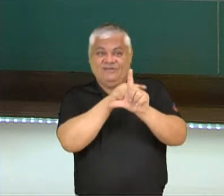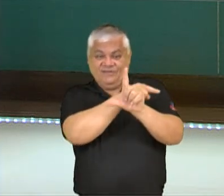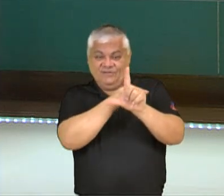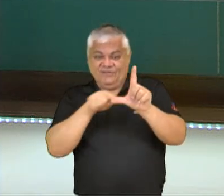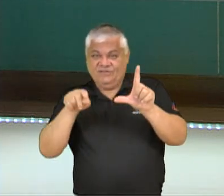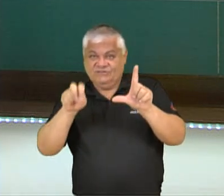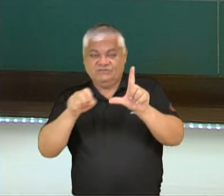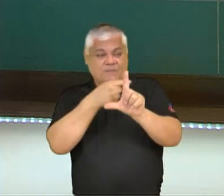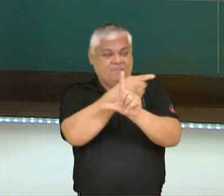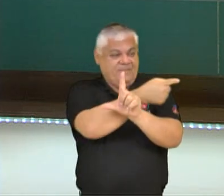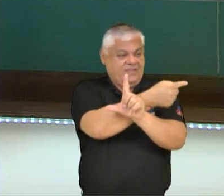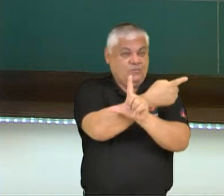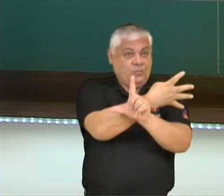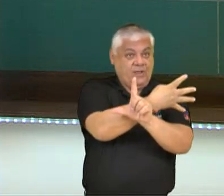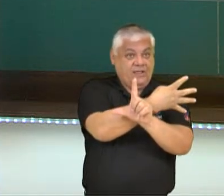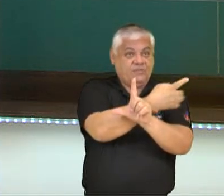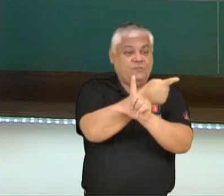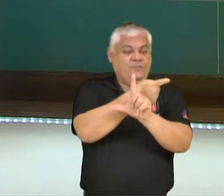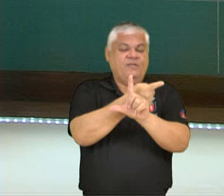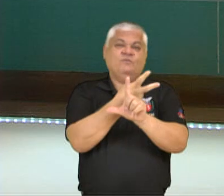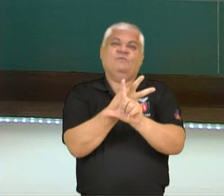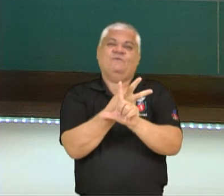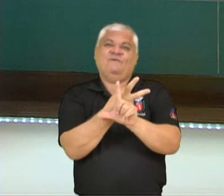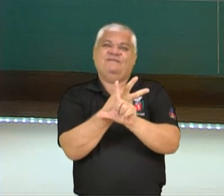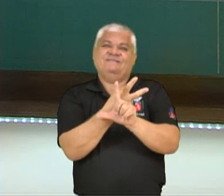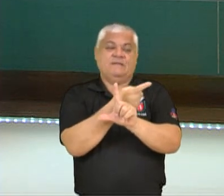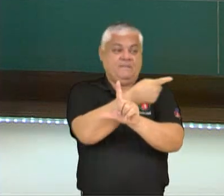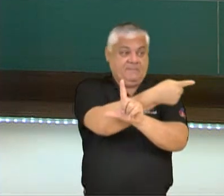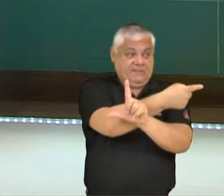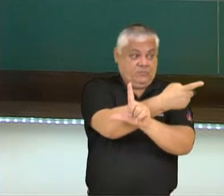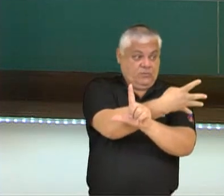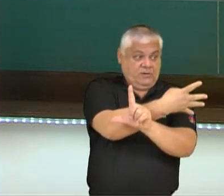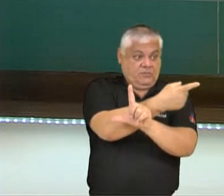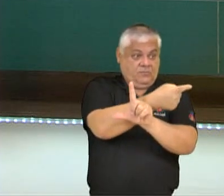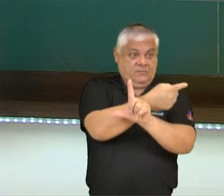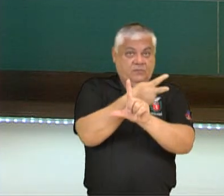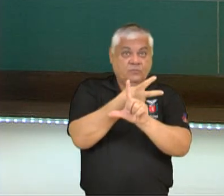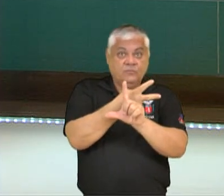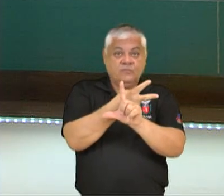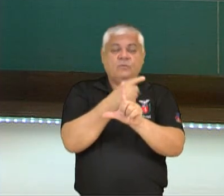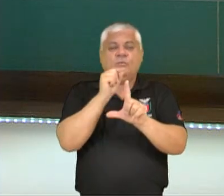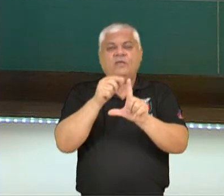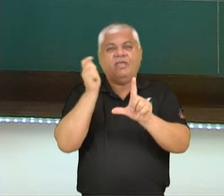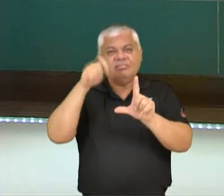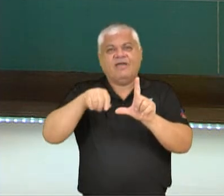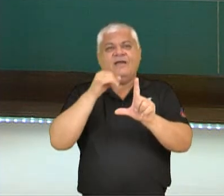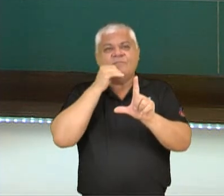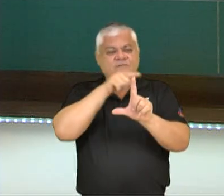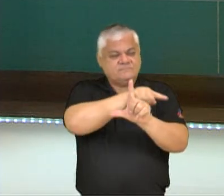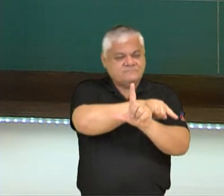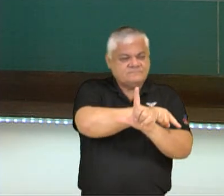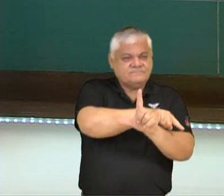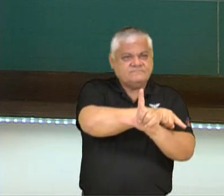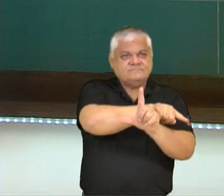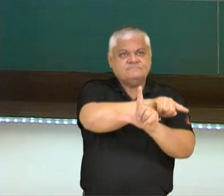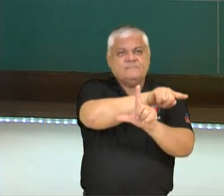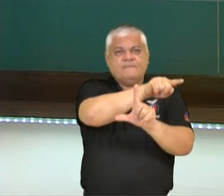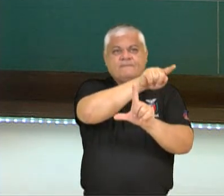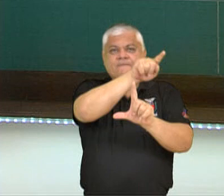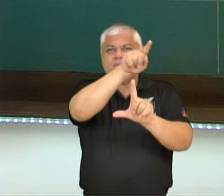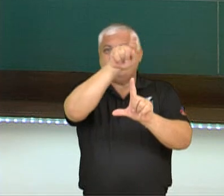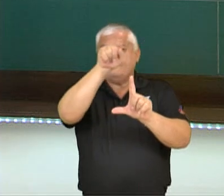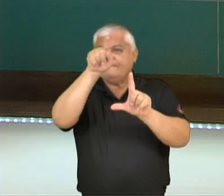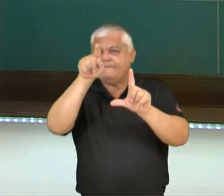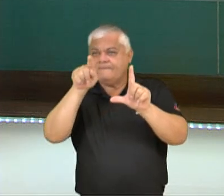menos 4 e menos 2. Tendo posse das raízes, eu consigo calcular as coordenadas do vértice da parábola. Nesse caso,